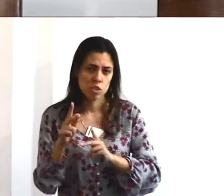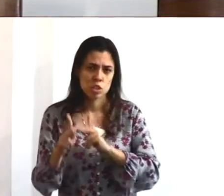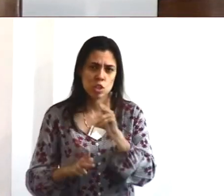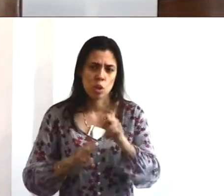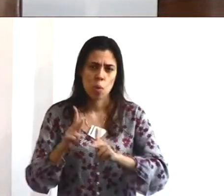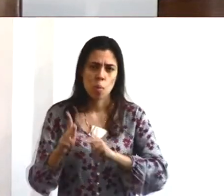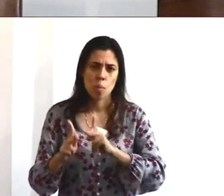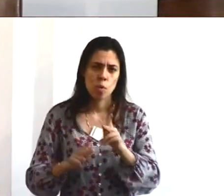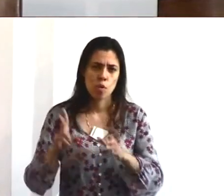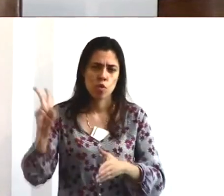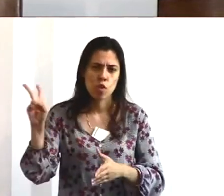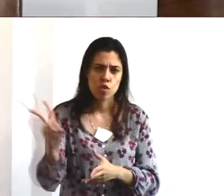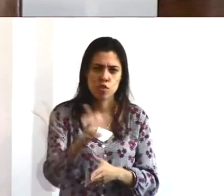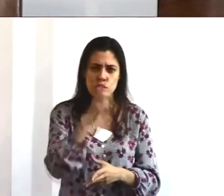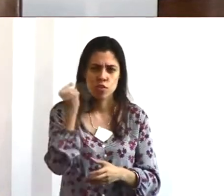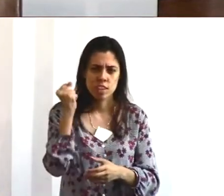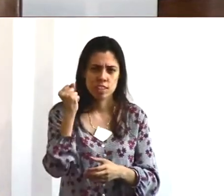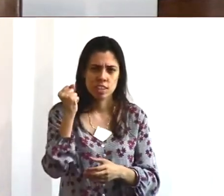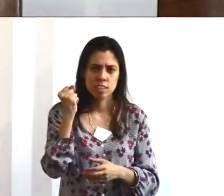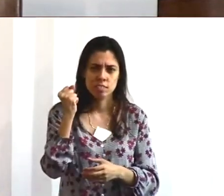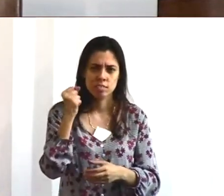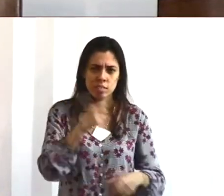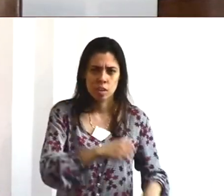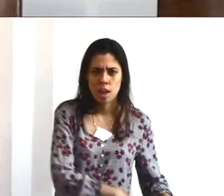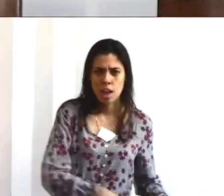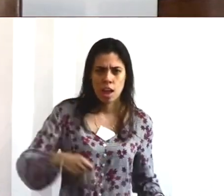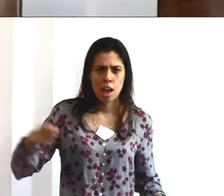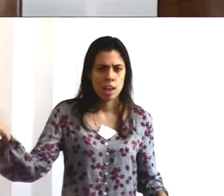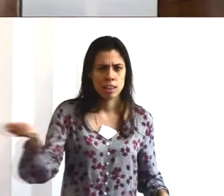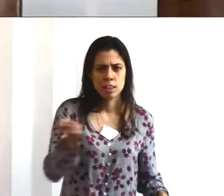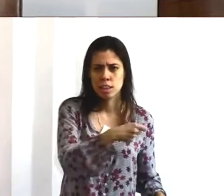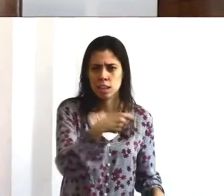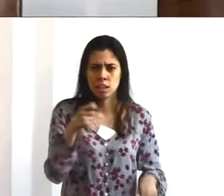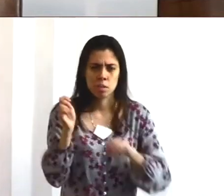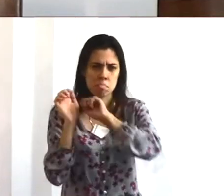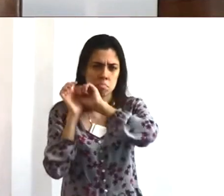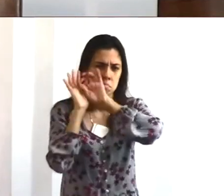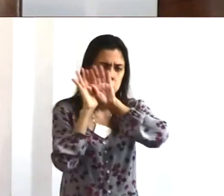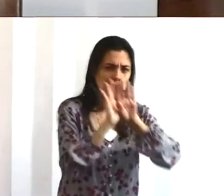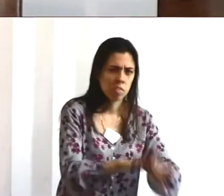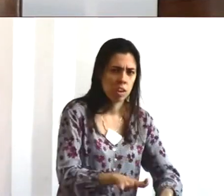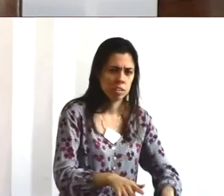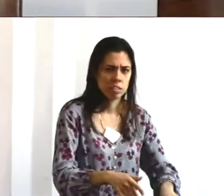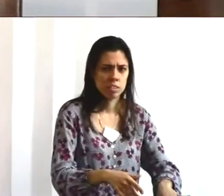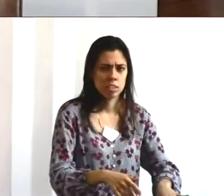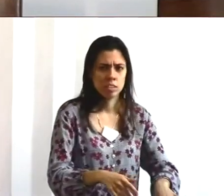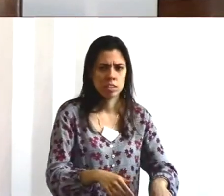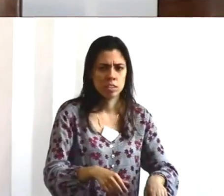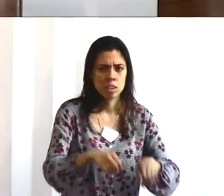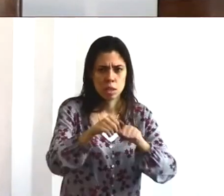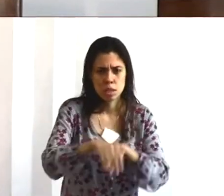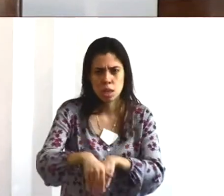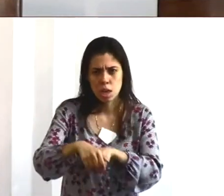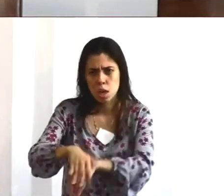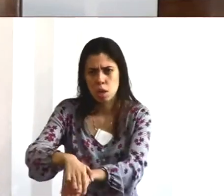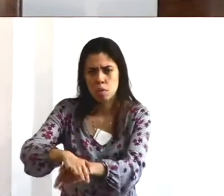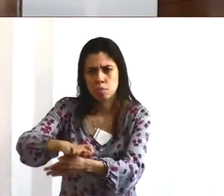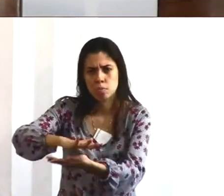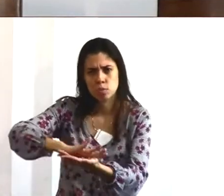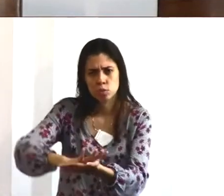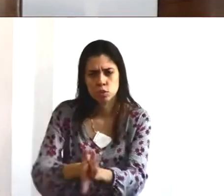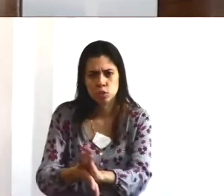o arco, despedaçando a lança e queimando carros no fogo. O Senhor destruiu os